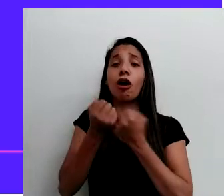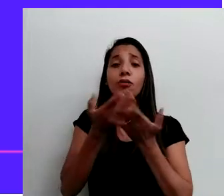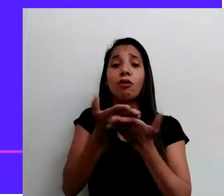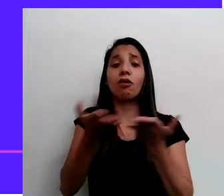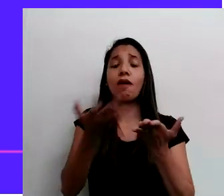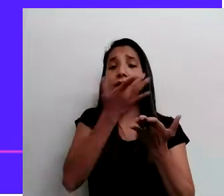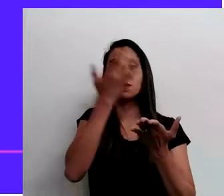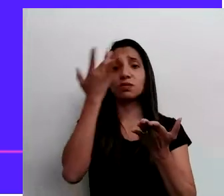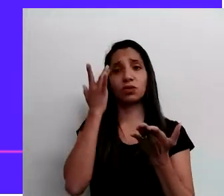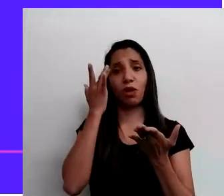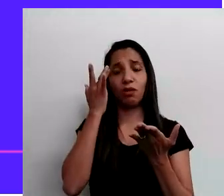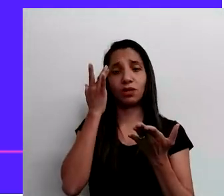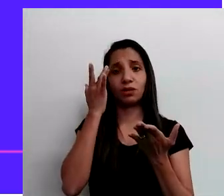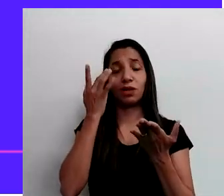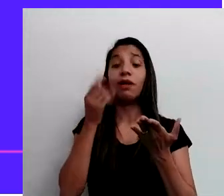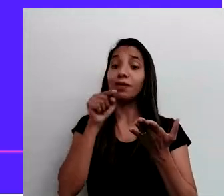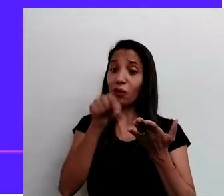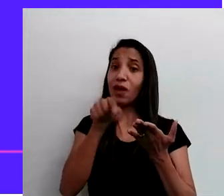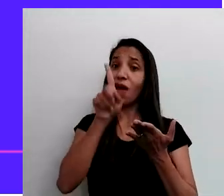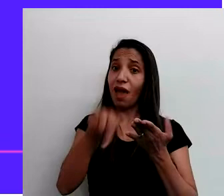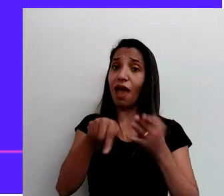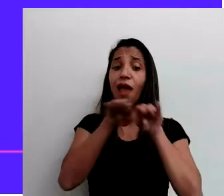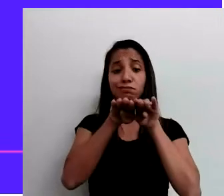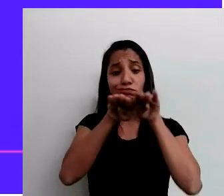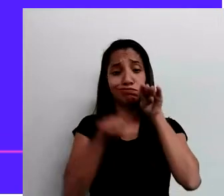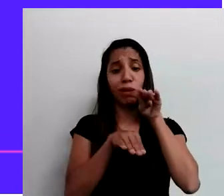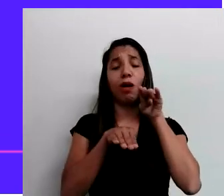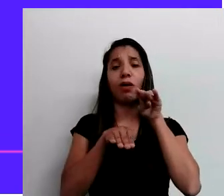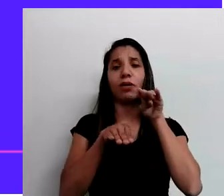com reportagens, mas principalmente...